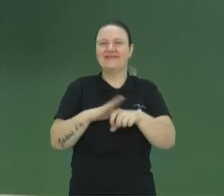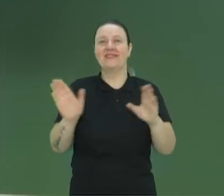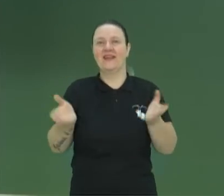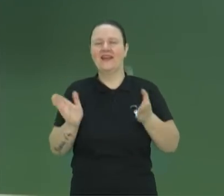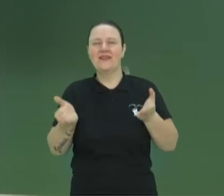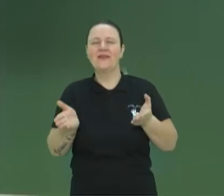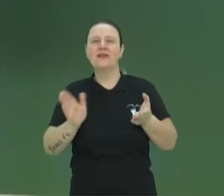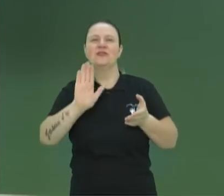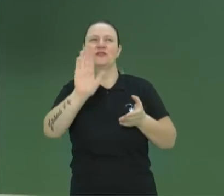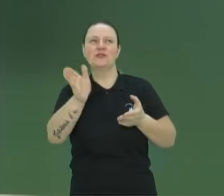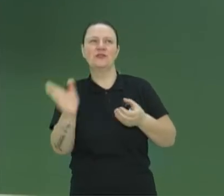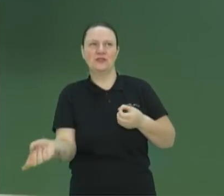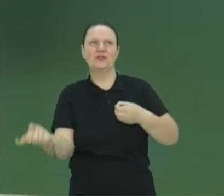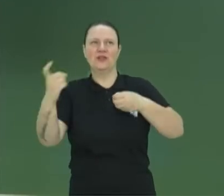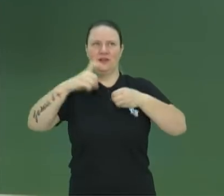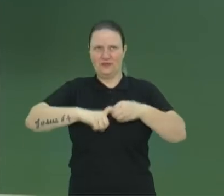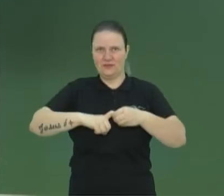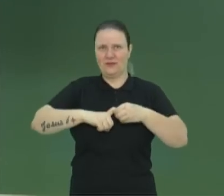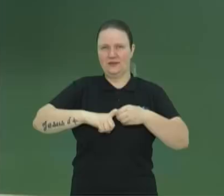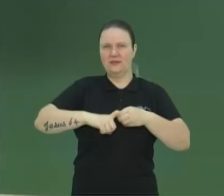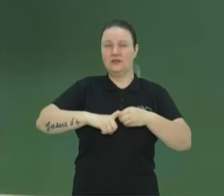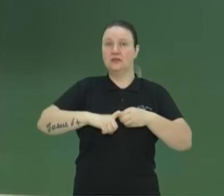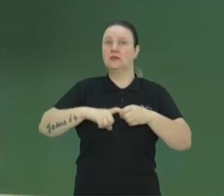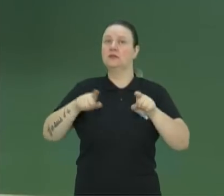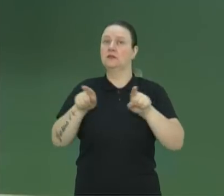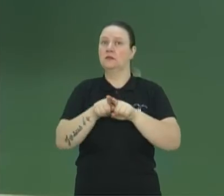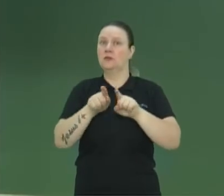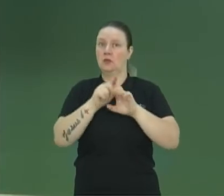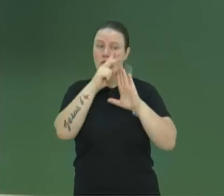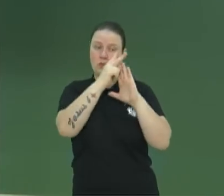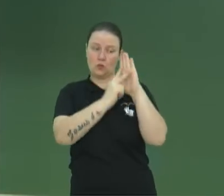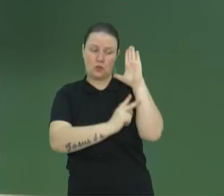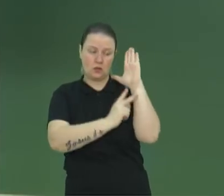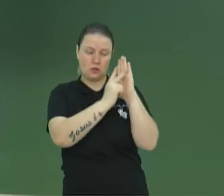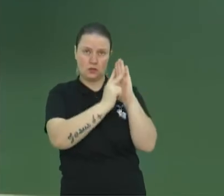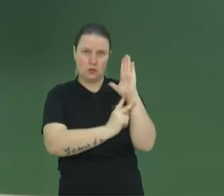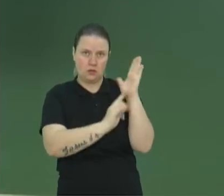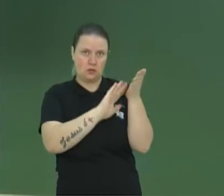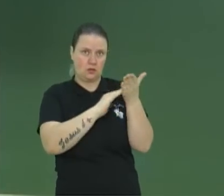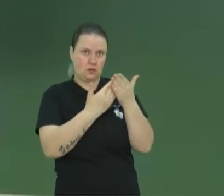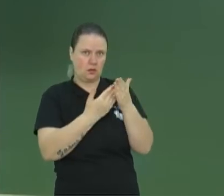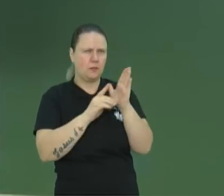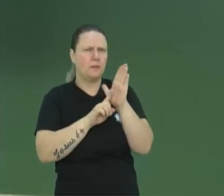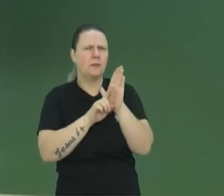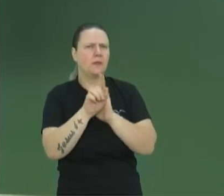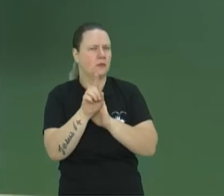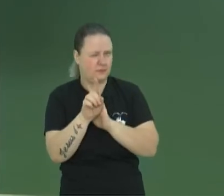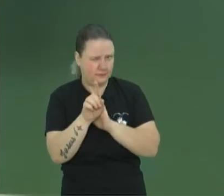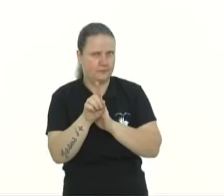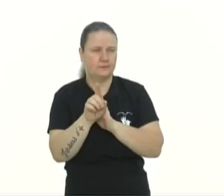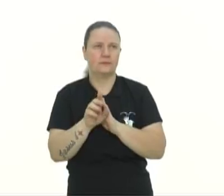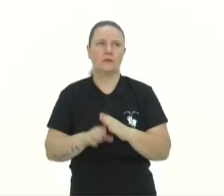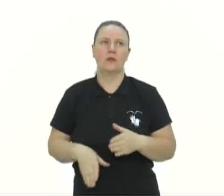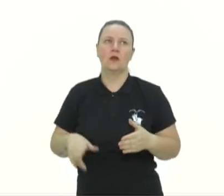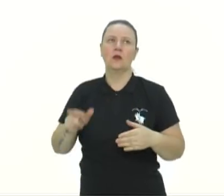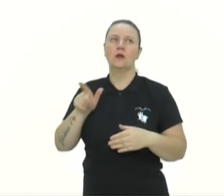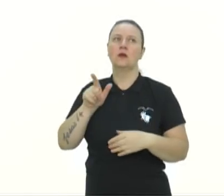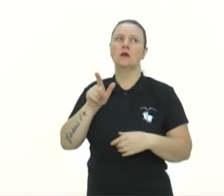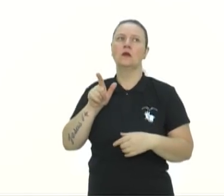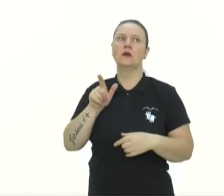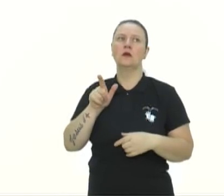vai voltar com a resolução dessa questão. Então acompanhe comigo aqui a interpretação dessa questão.